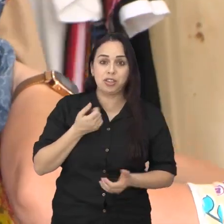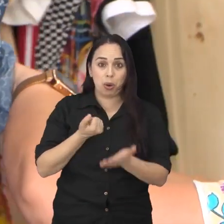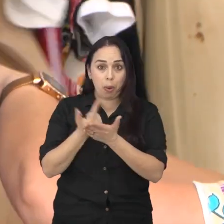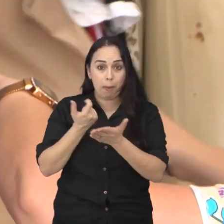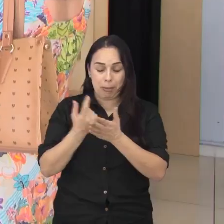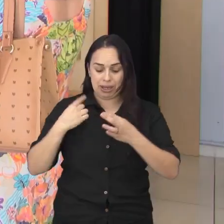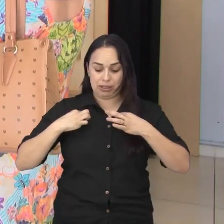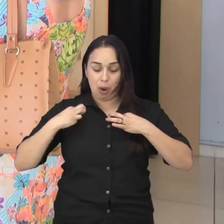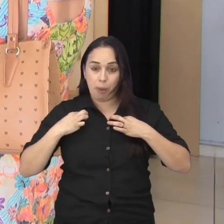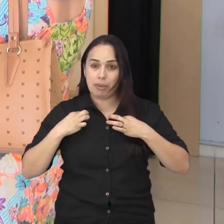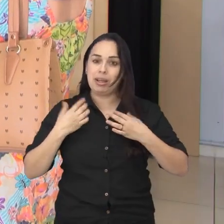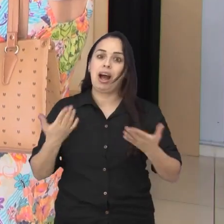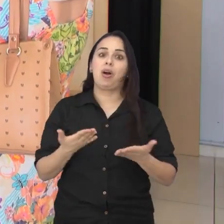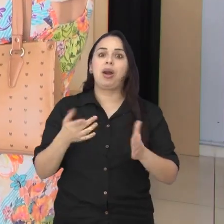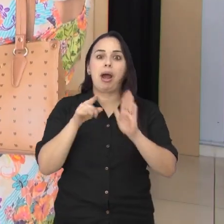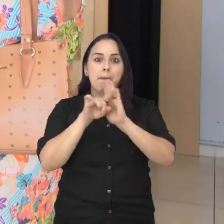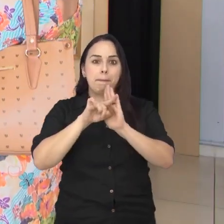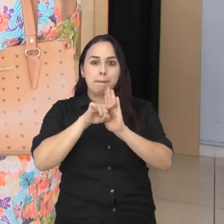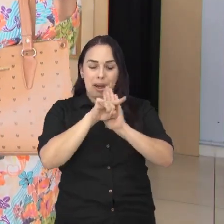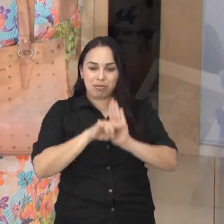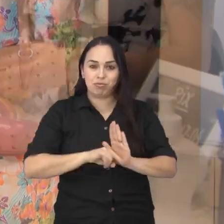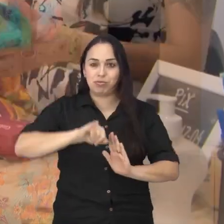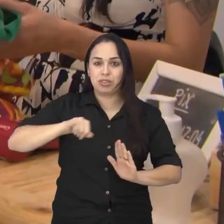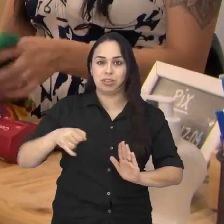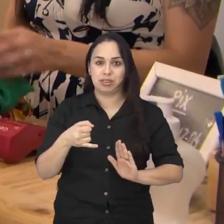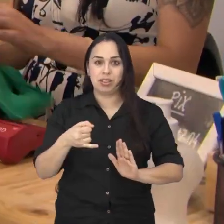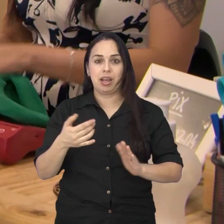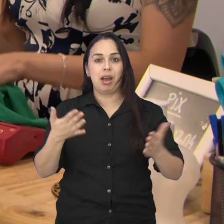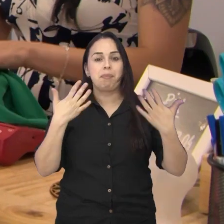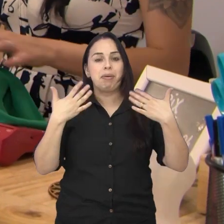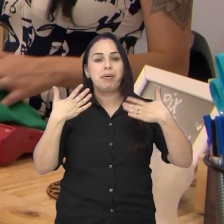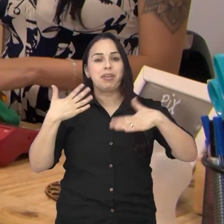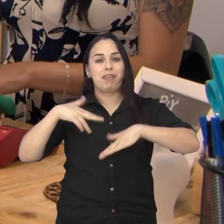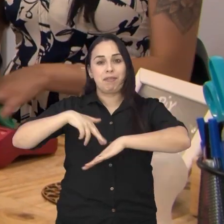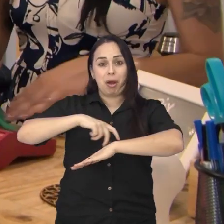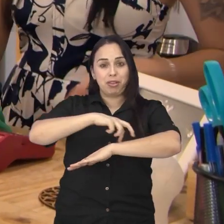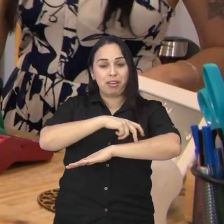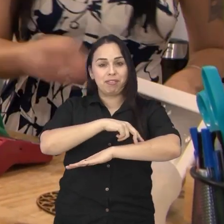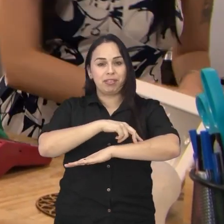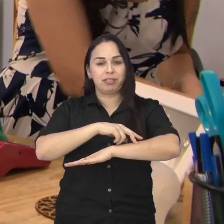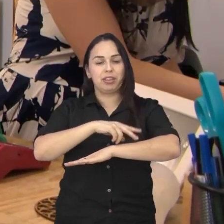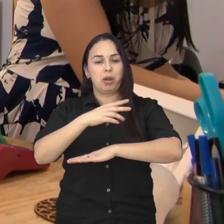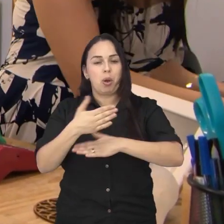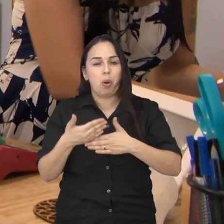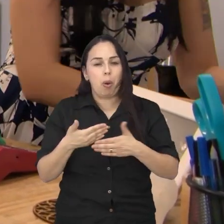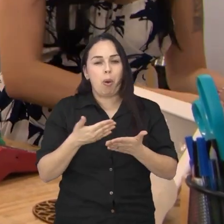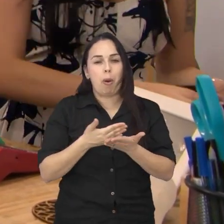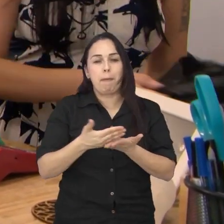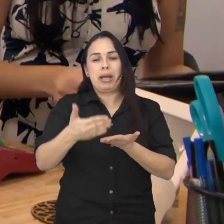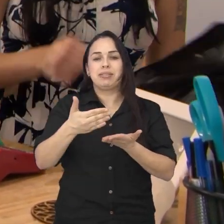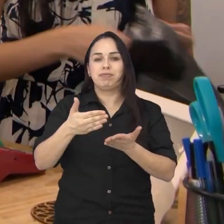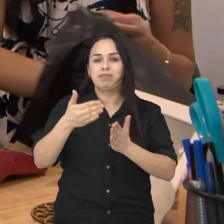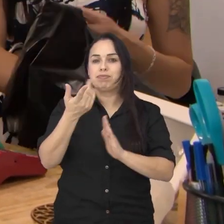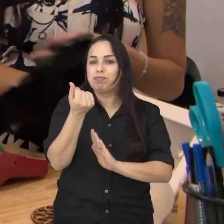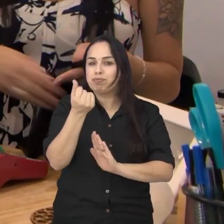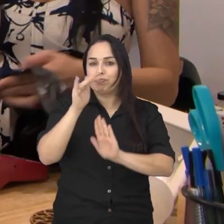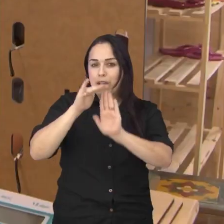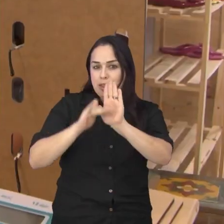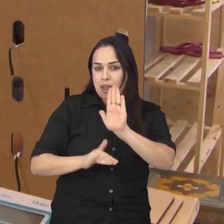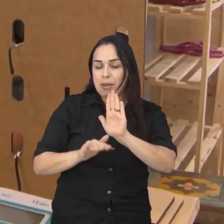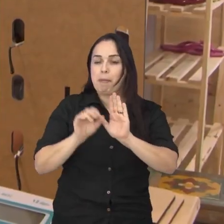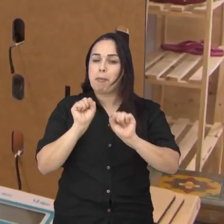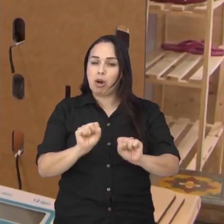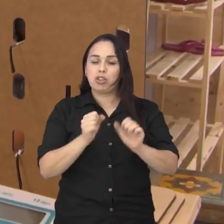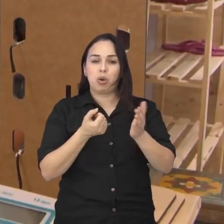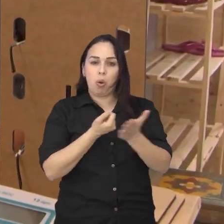de roupas, a hora de garimpar é agora, quando as peças da Moda Verão 2023 começam a entrar em liquidação.